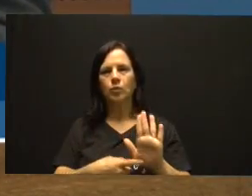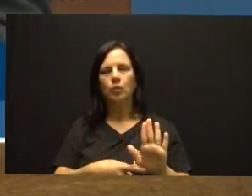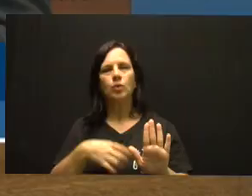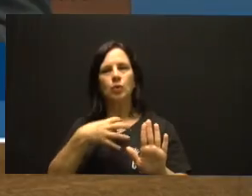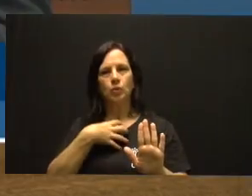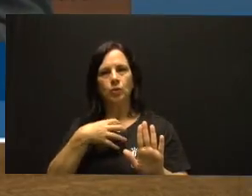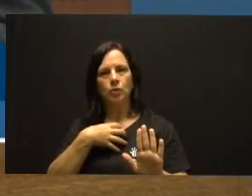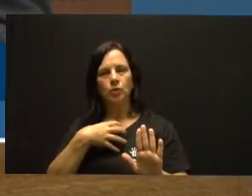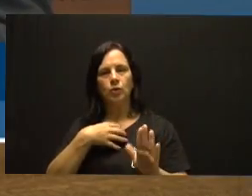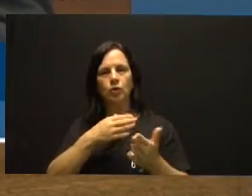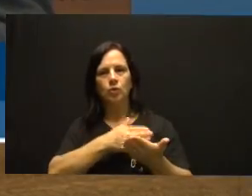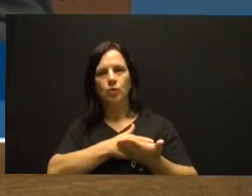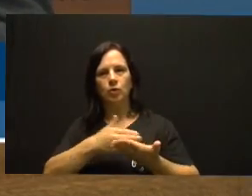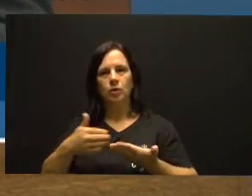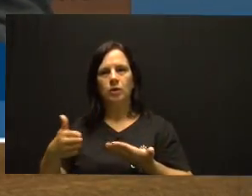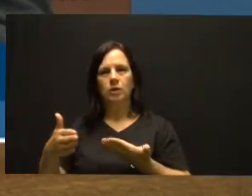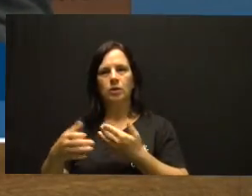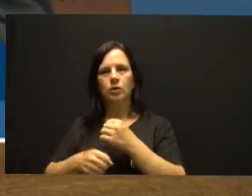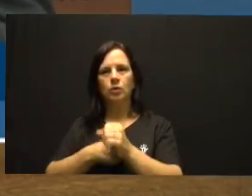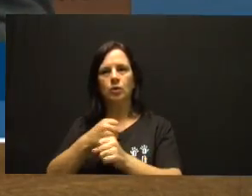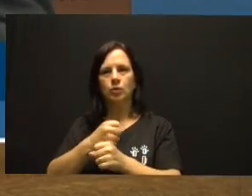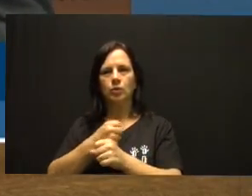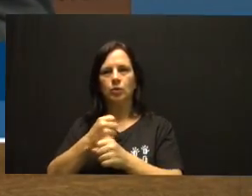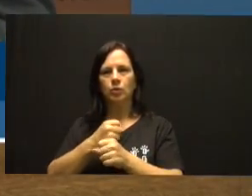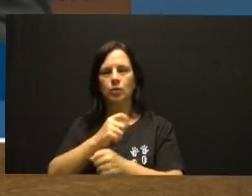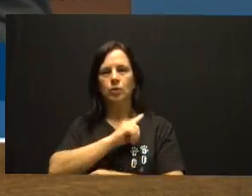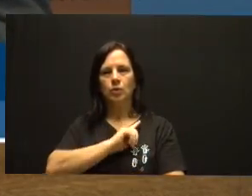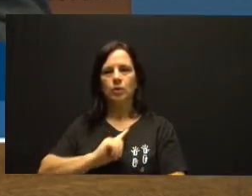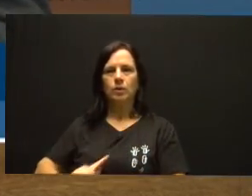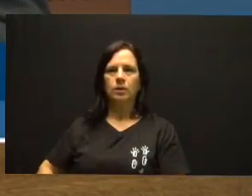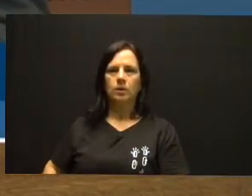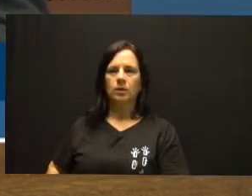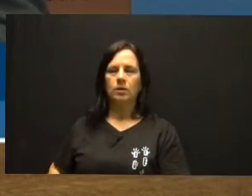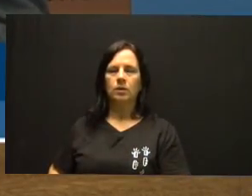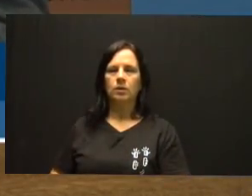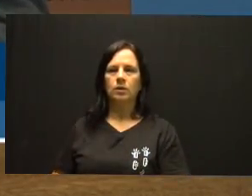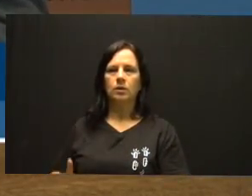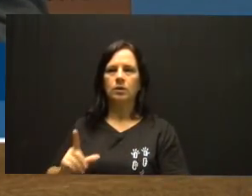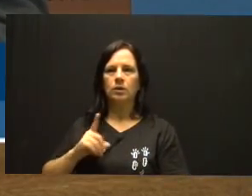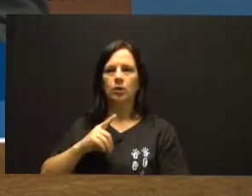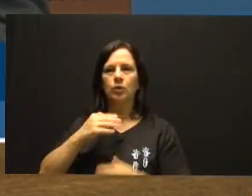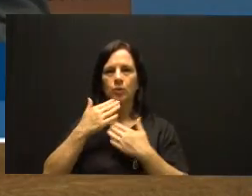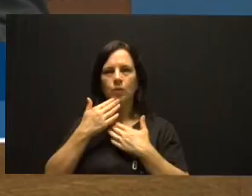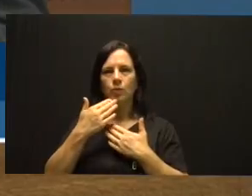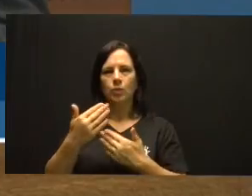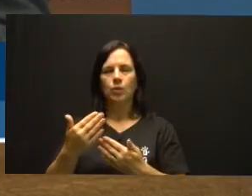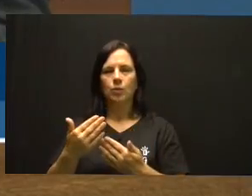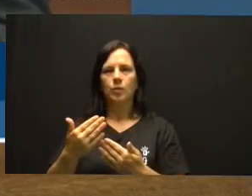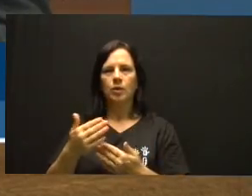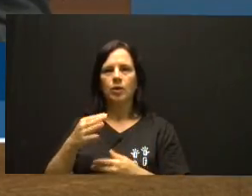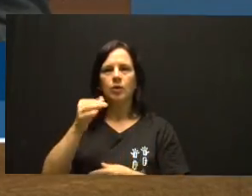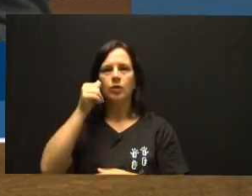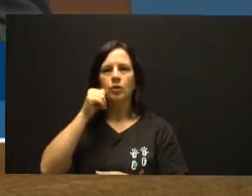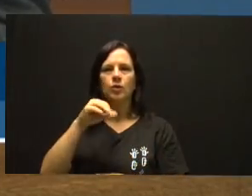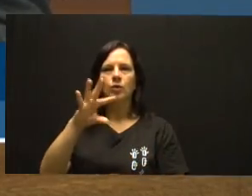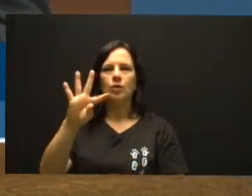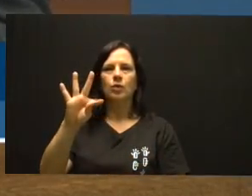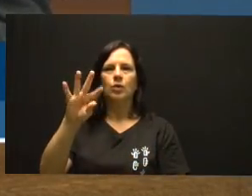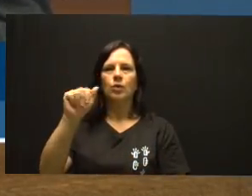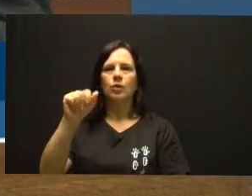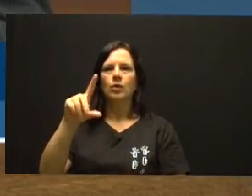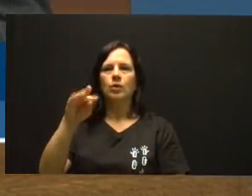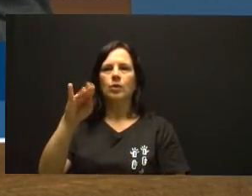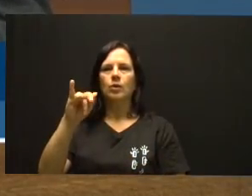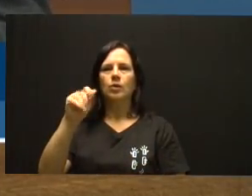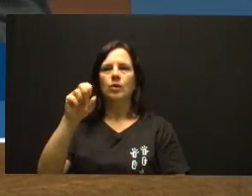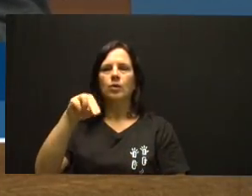atitudes tomadas durante o início do ano do seu governo, considerando o pedido da munícipe Tatiane Prata, que